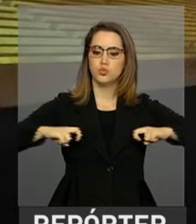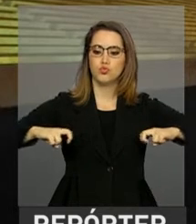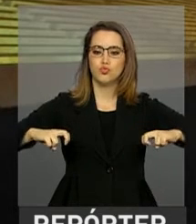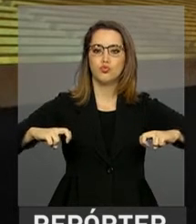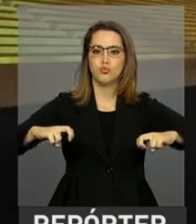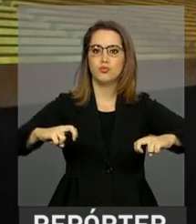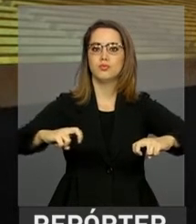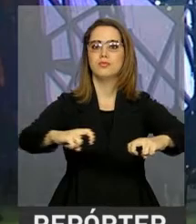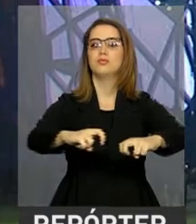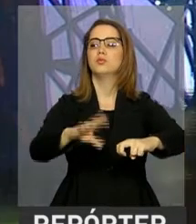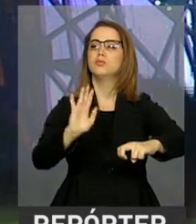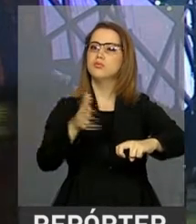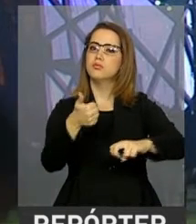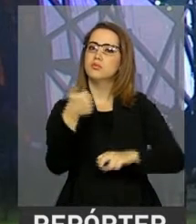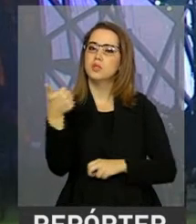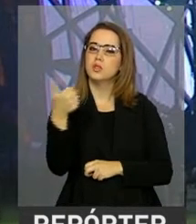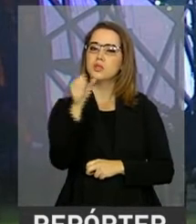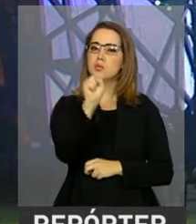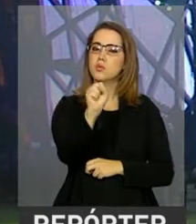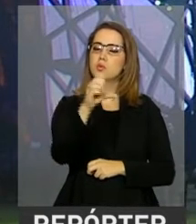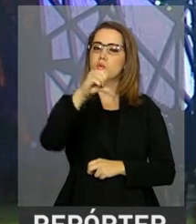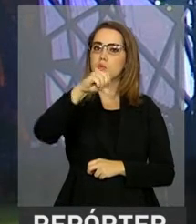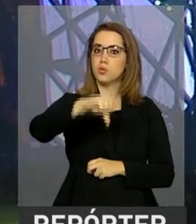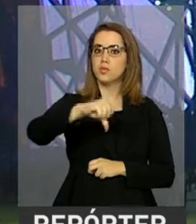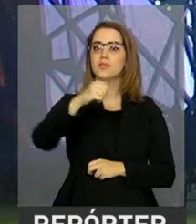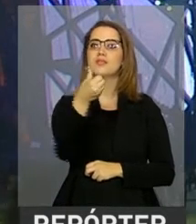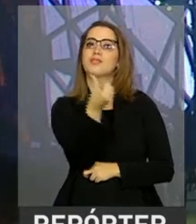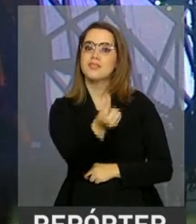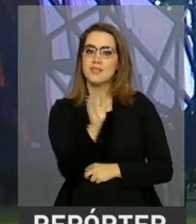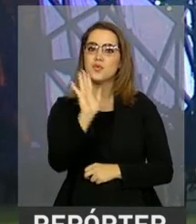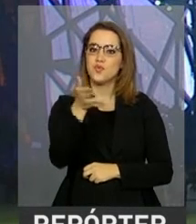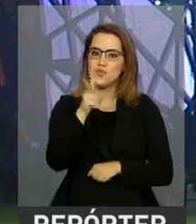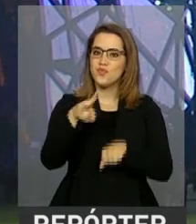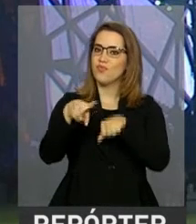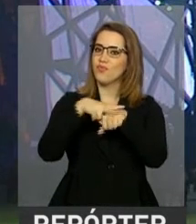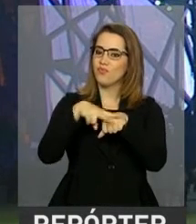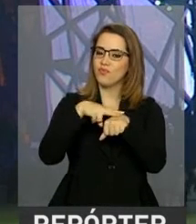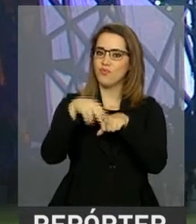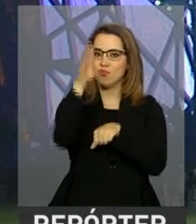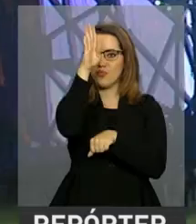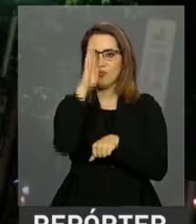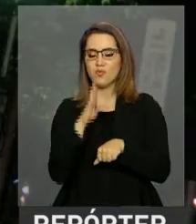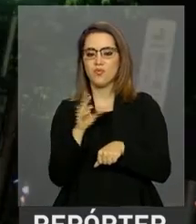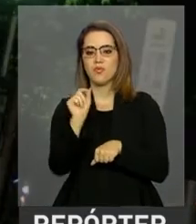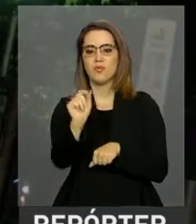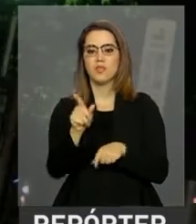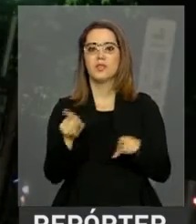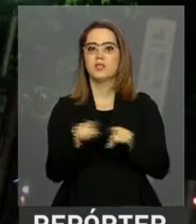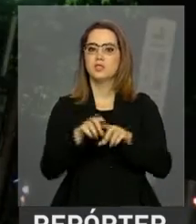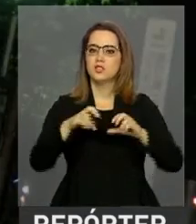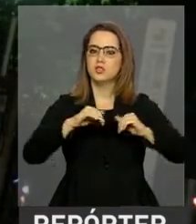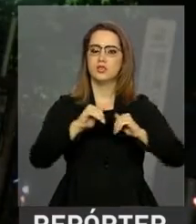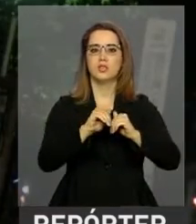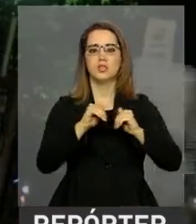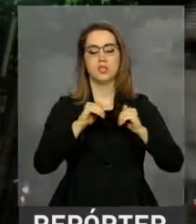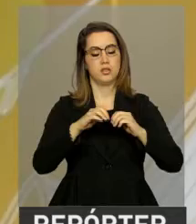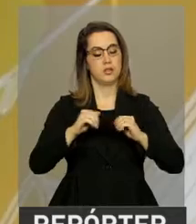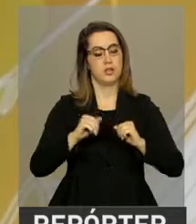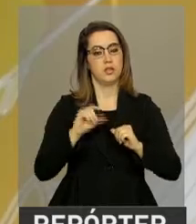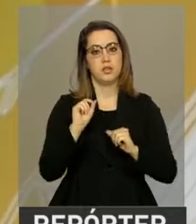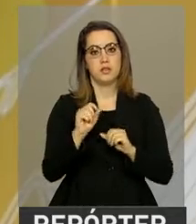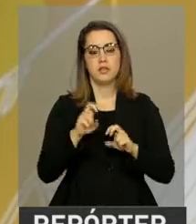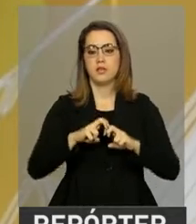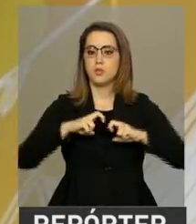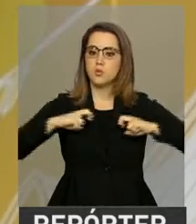em 1896, está verde e amarelo. Na China, o Estádio Nacional de Pequim, o ninho do pássaro